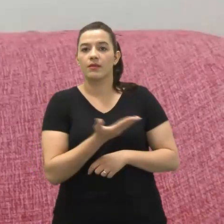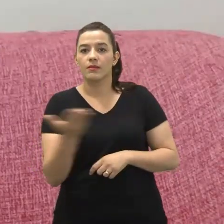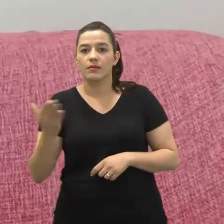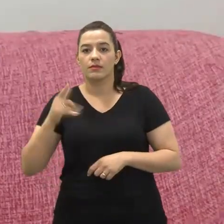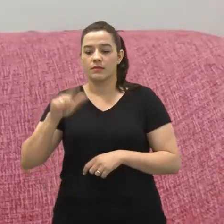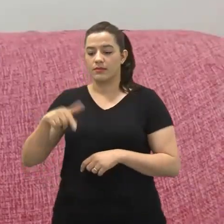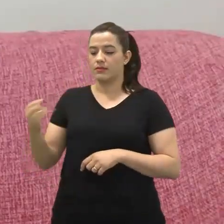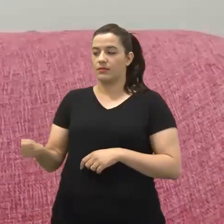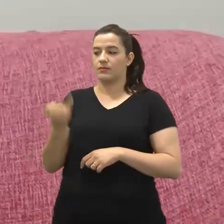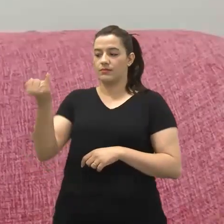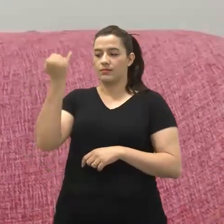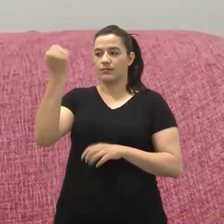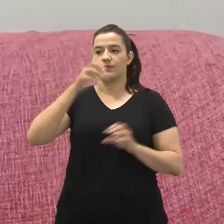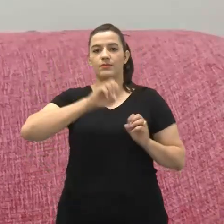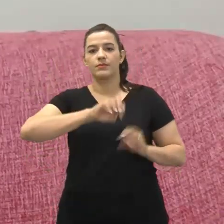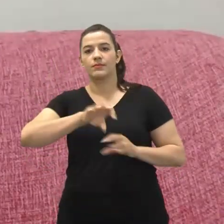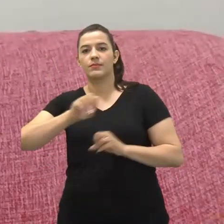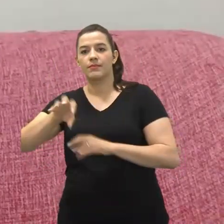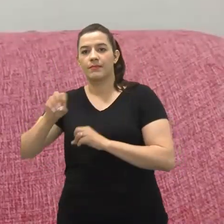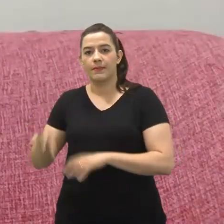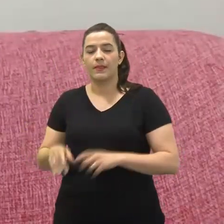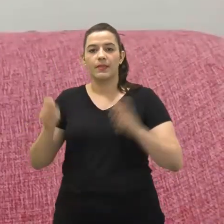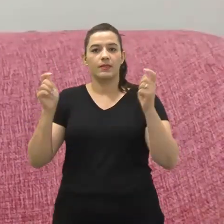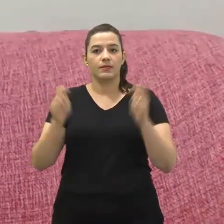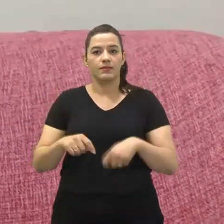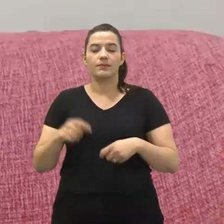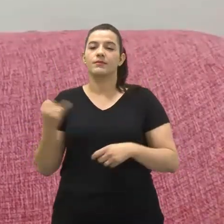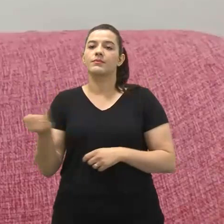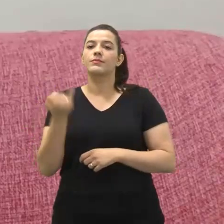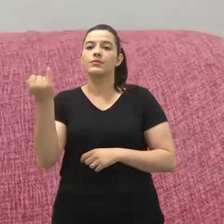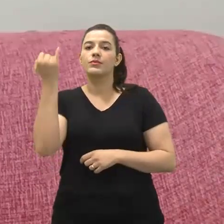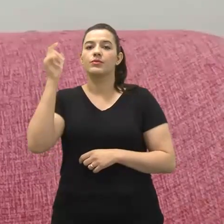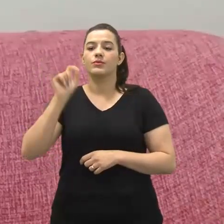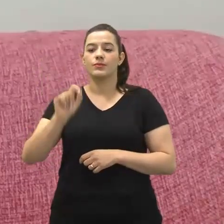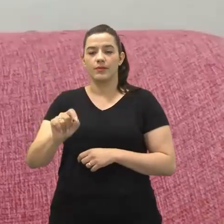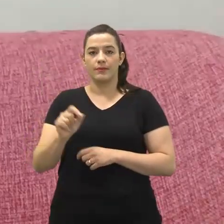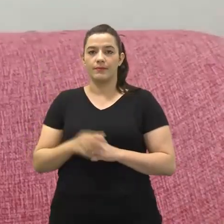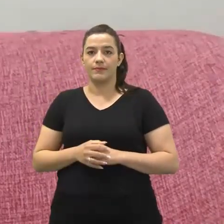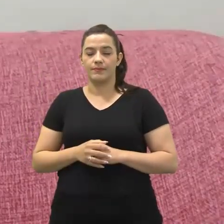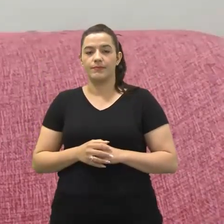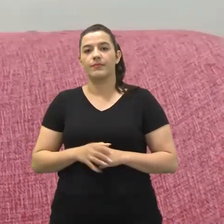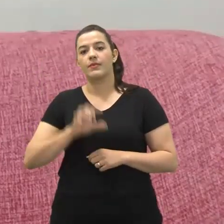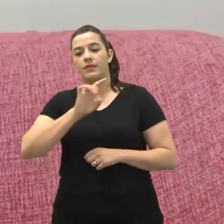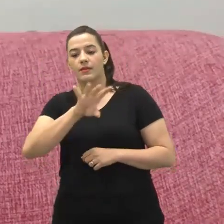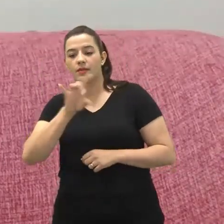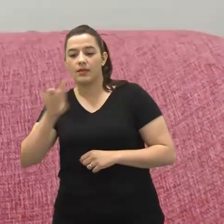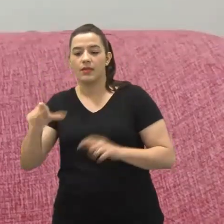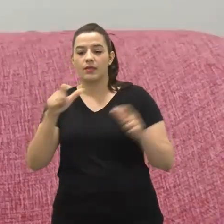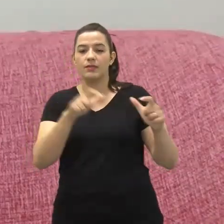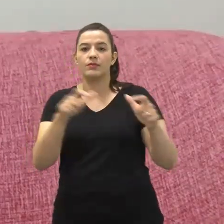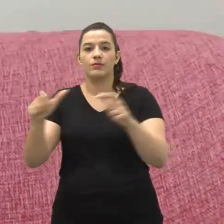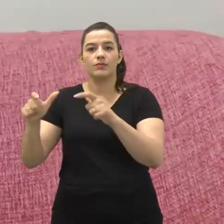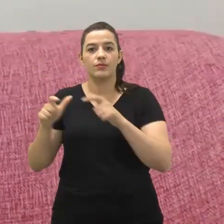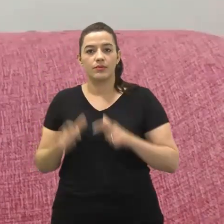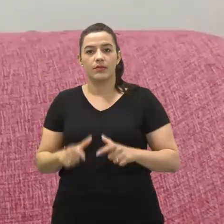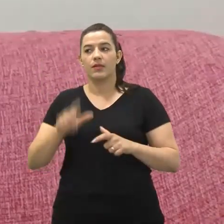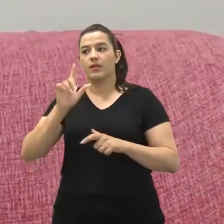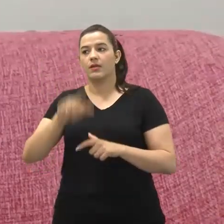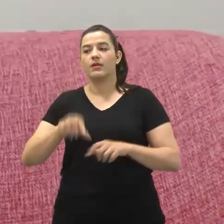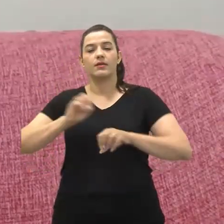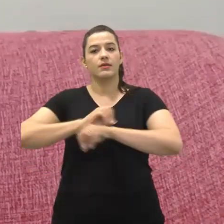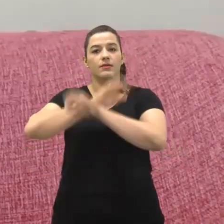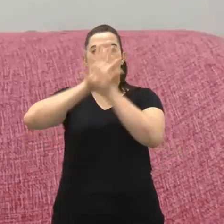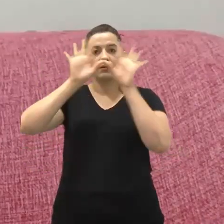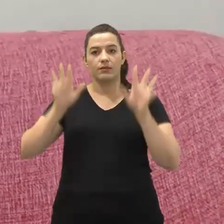no ambiente educacional EA dimensão funcional onde a função de cada espaço é bem definida